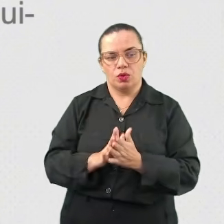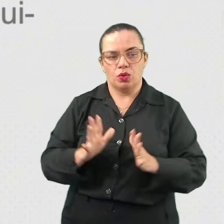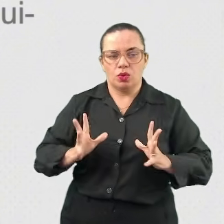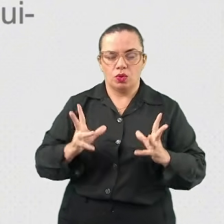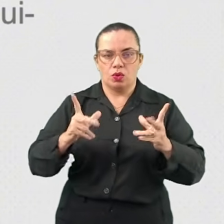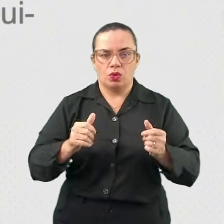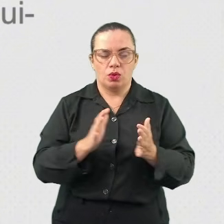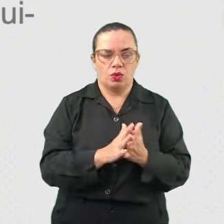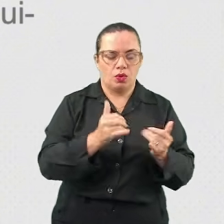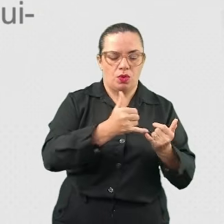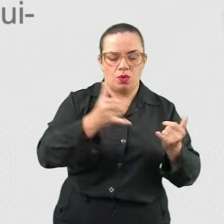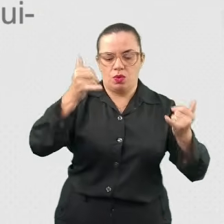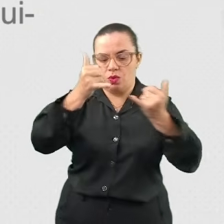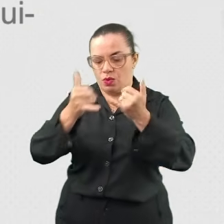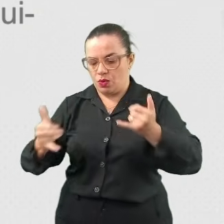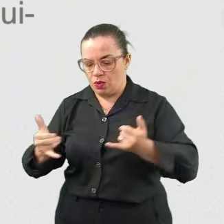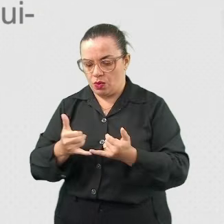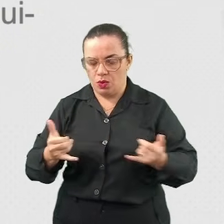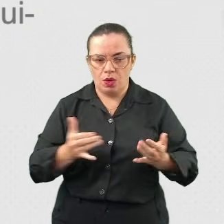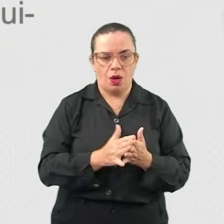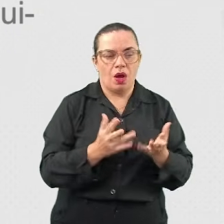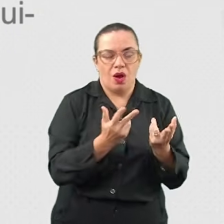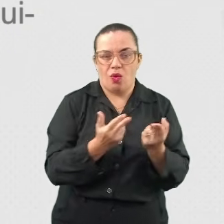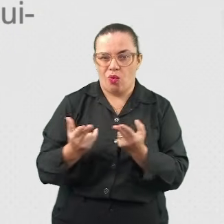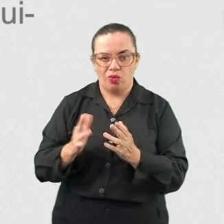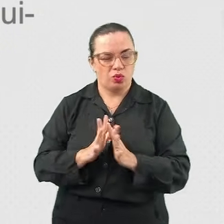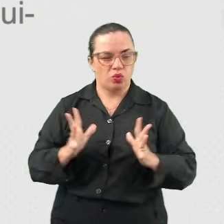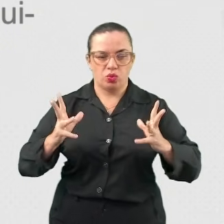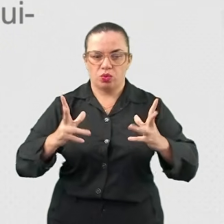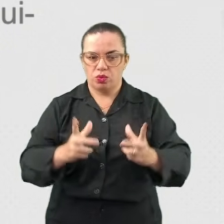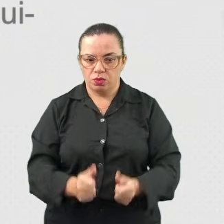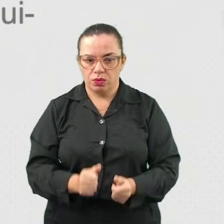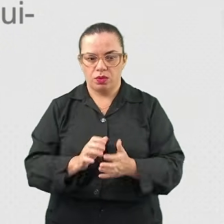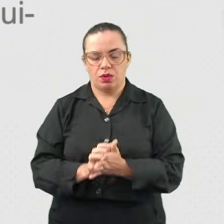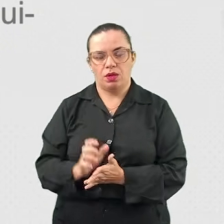todos os lados com a mesma medida. Ele pode ser